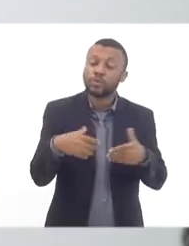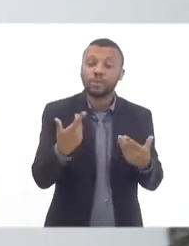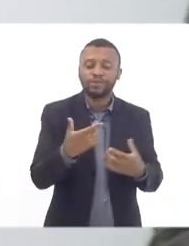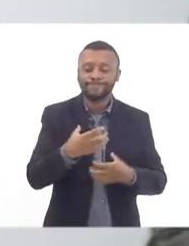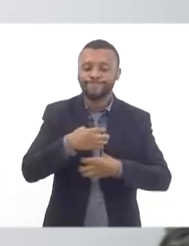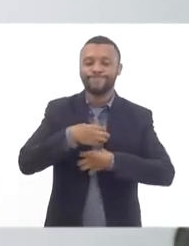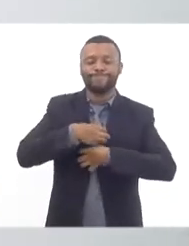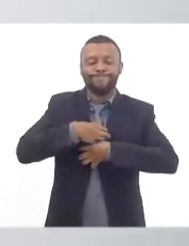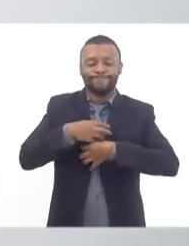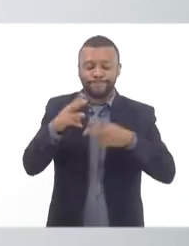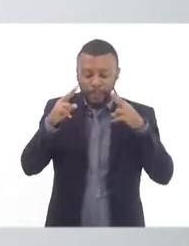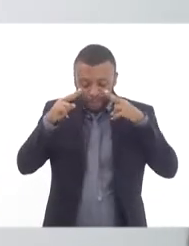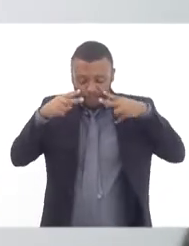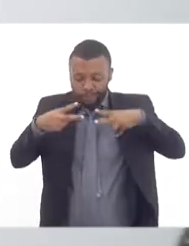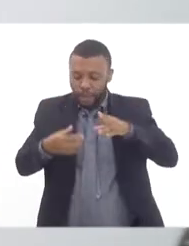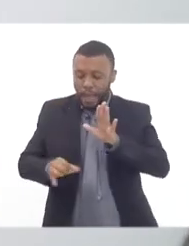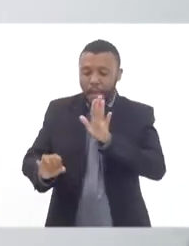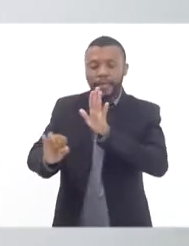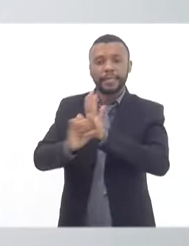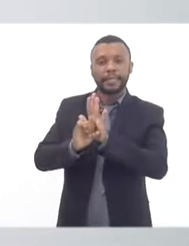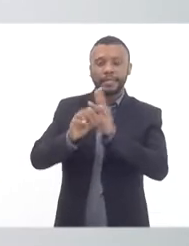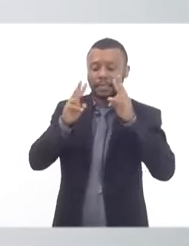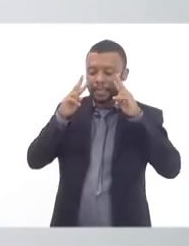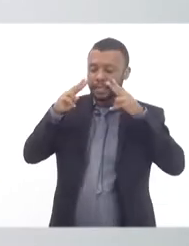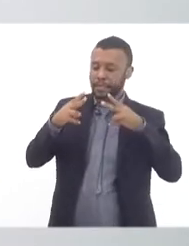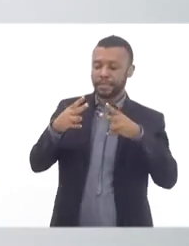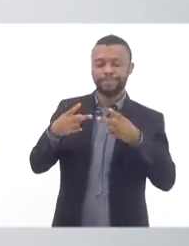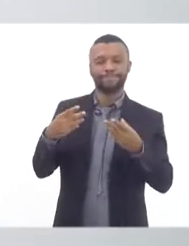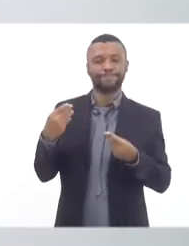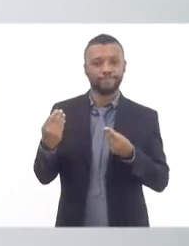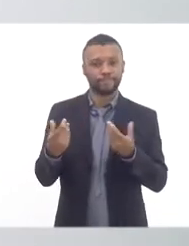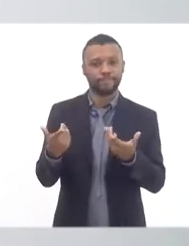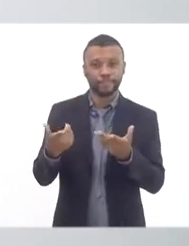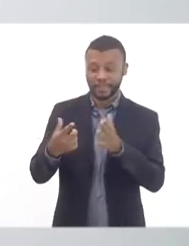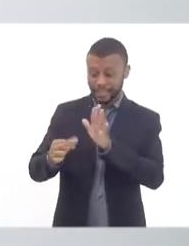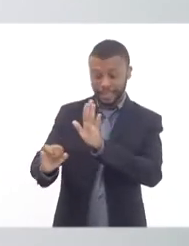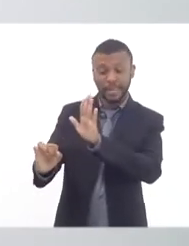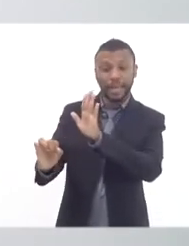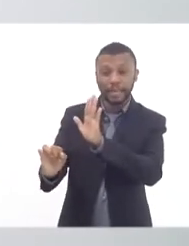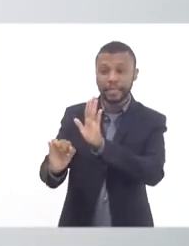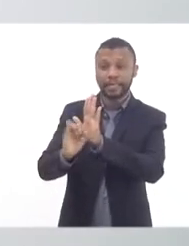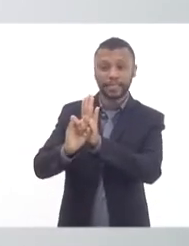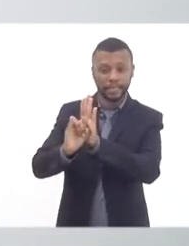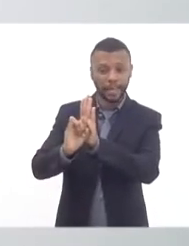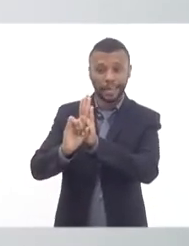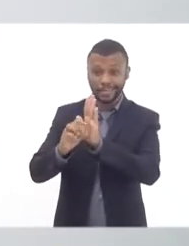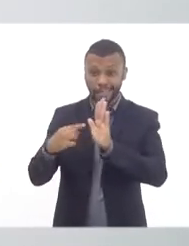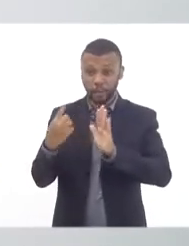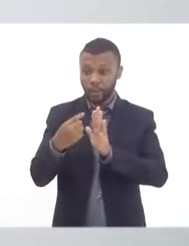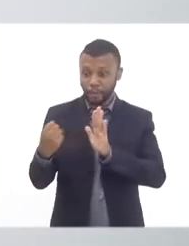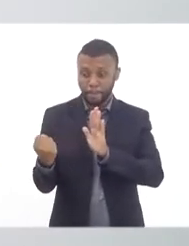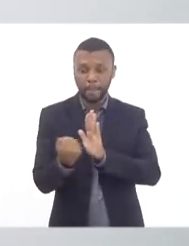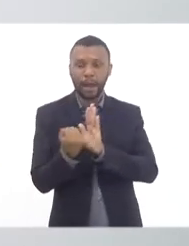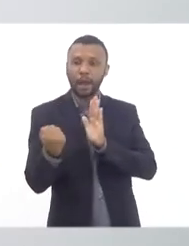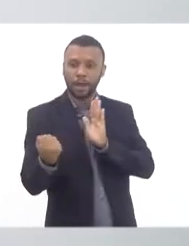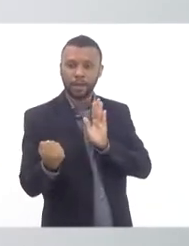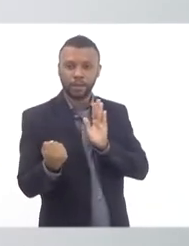identificação, ela, né, a identidade, a nossa